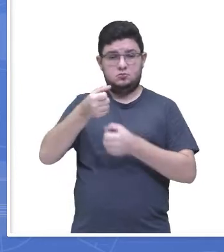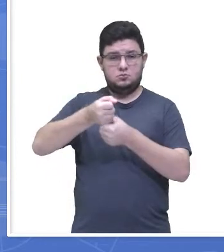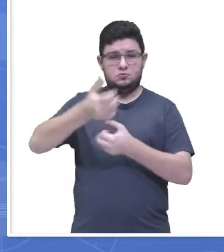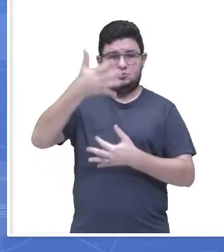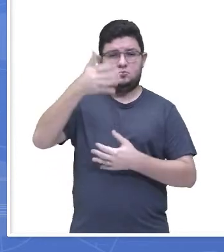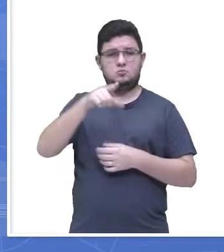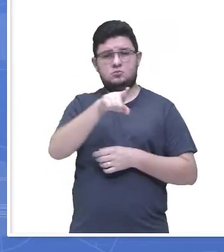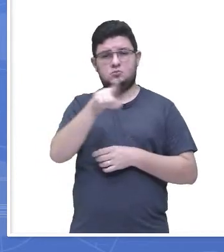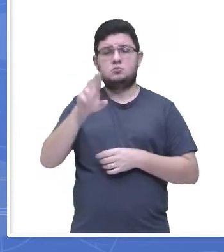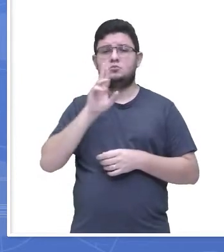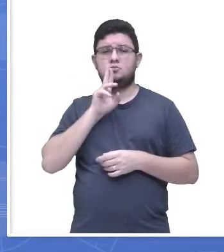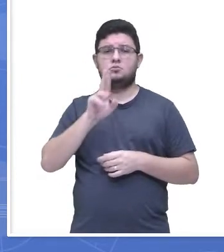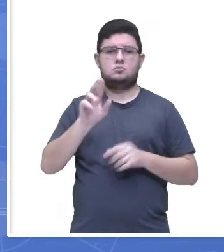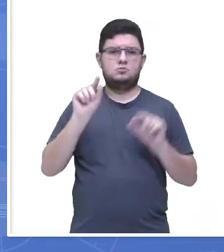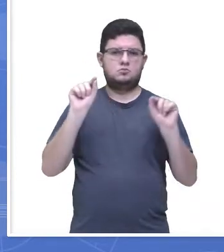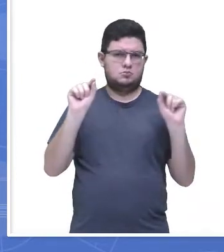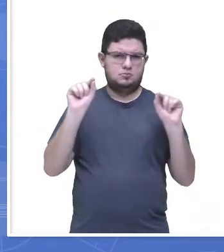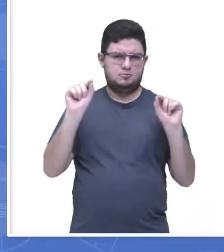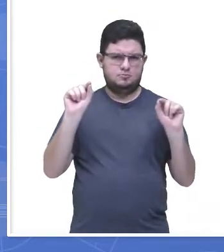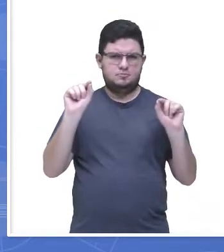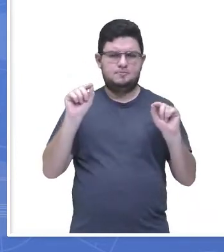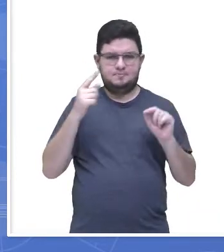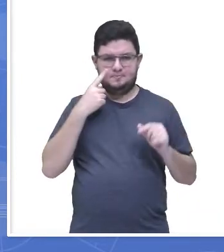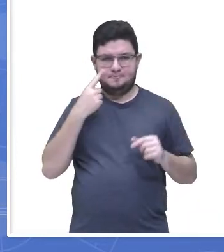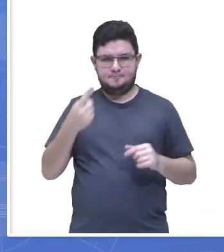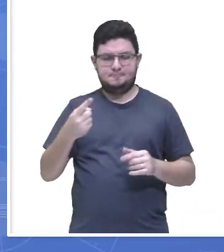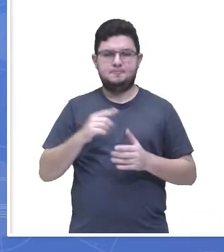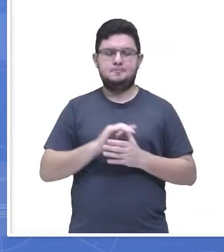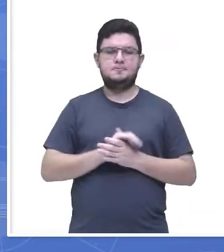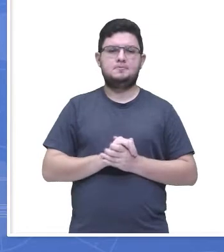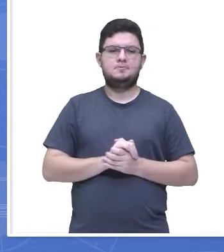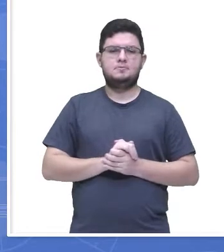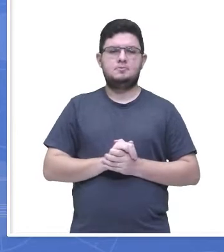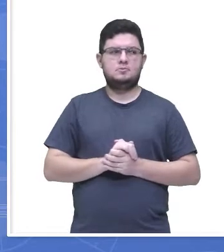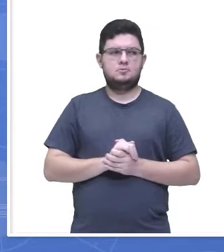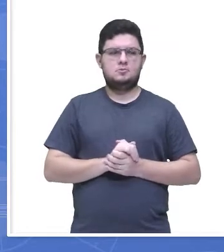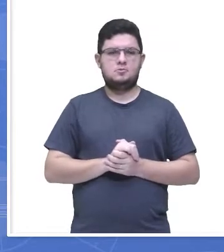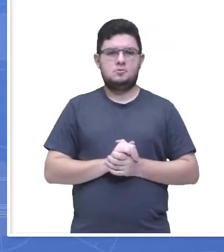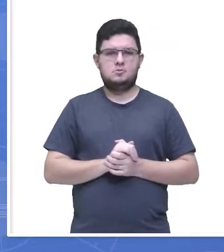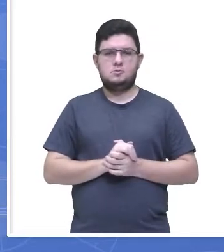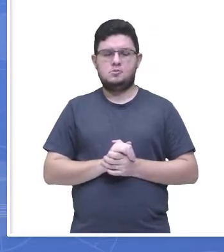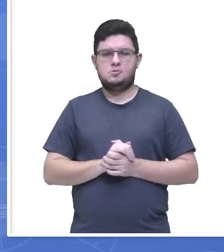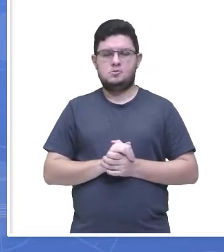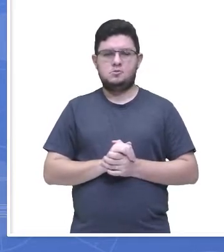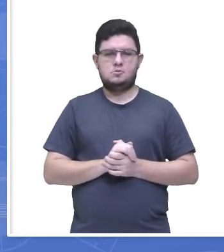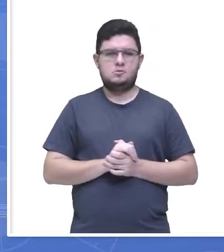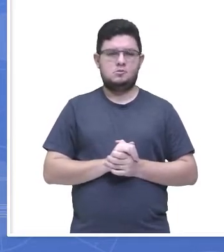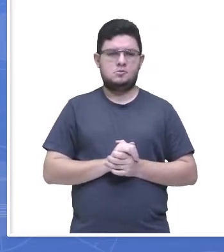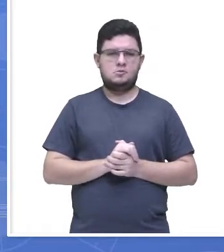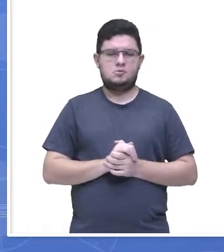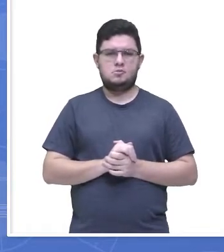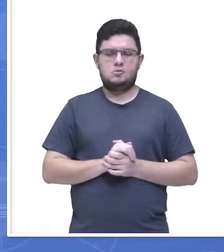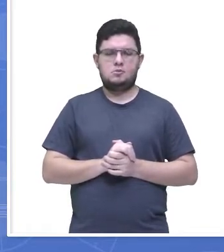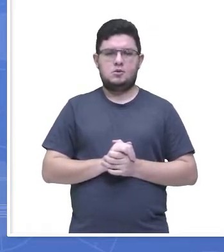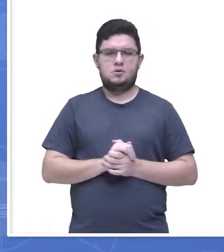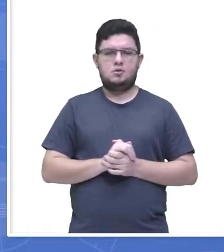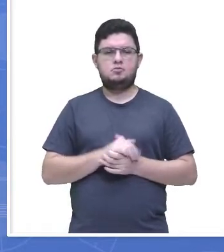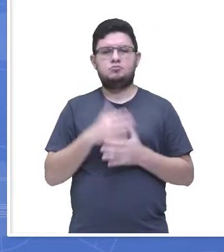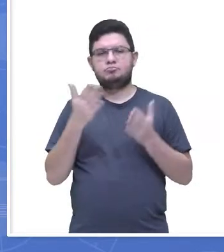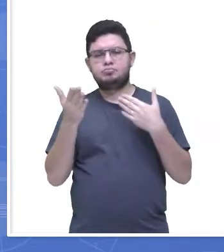E vamos então corrigir o nosso exercitando. Vocês tiveram tempo aí para responder essas questões e agora a gente